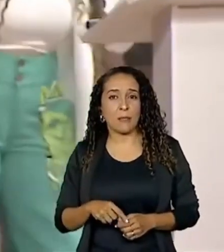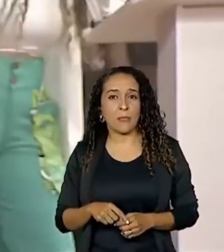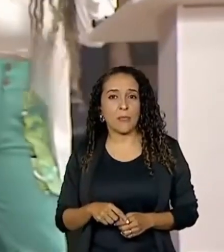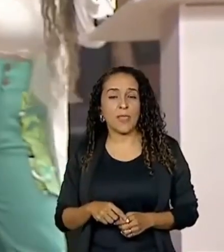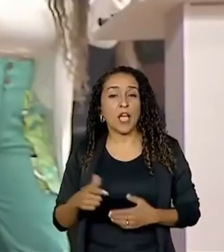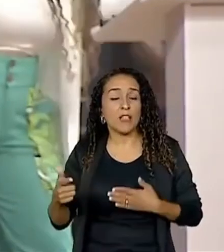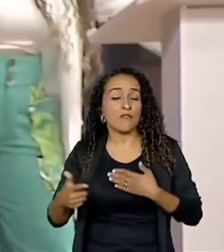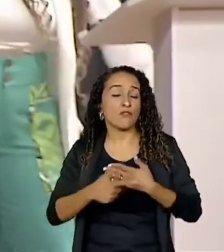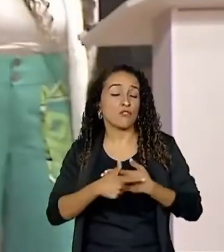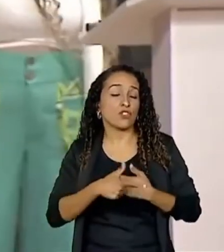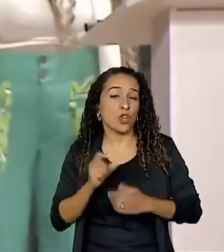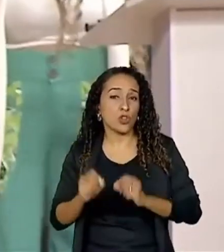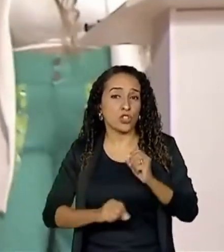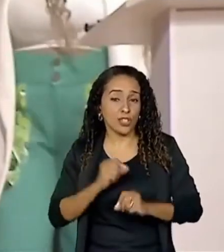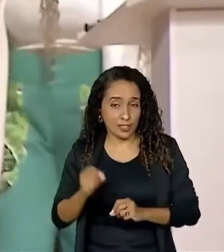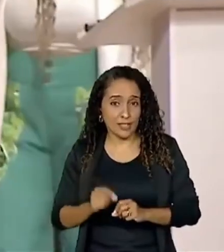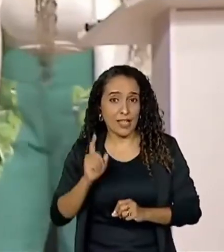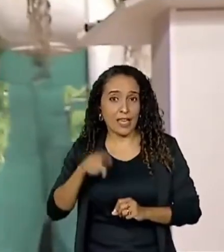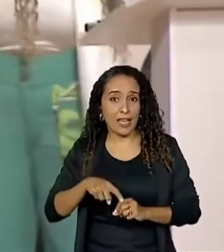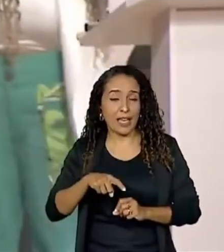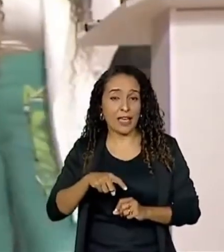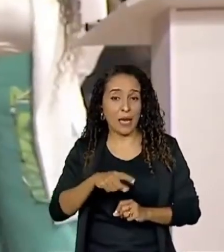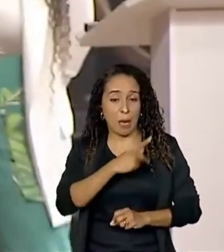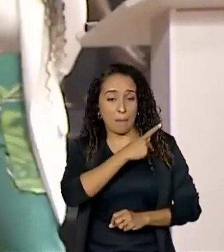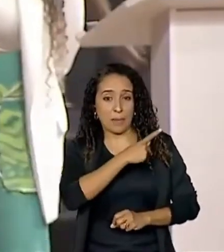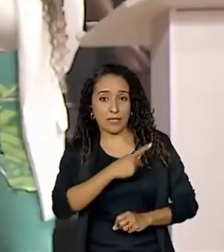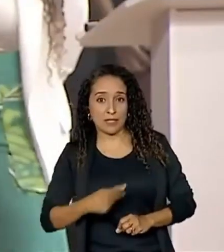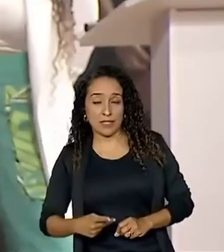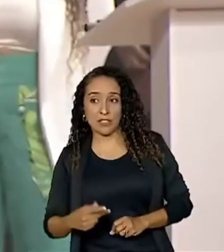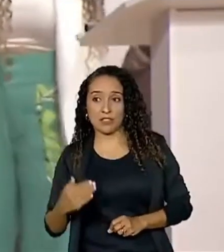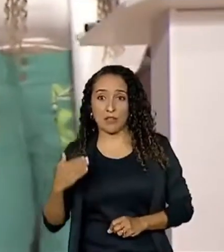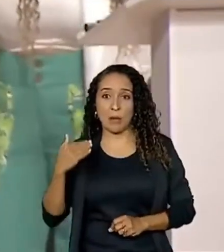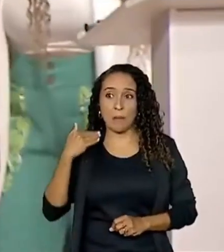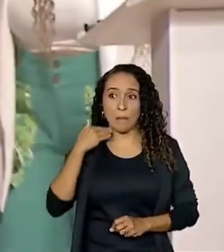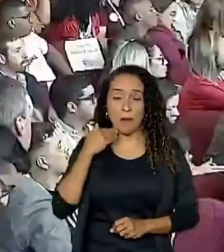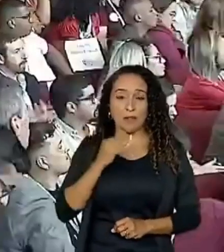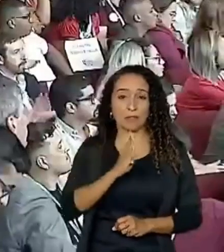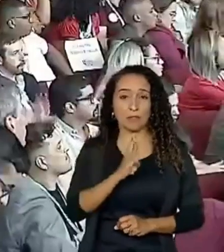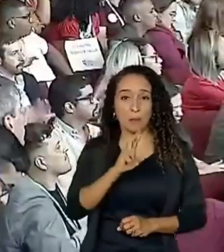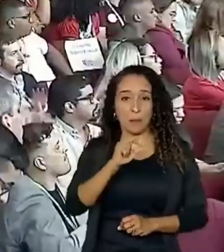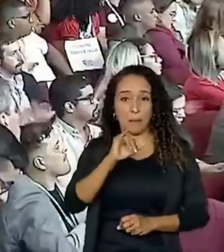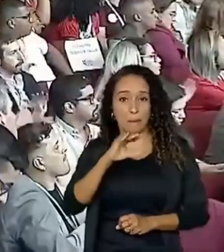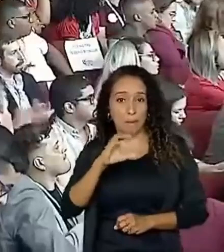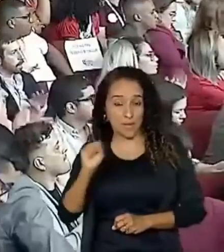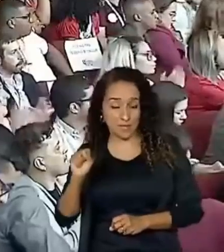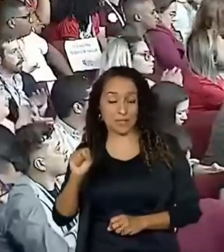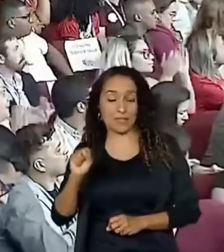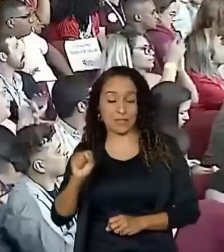a grata função de ser a presidenta dos bancos dos BRICS.